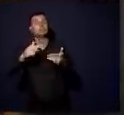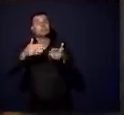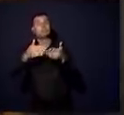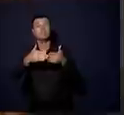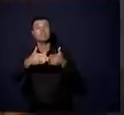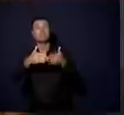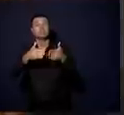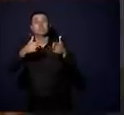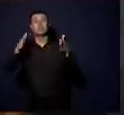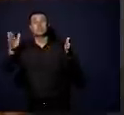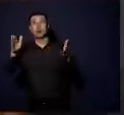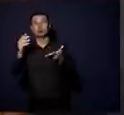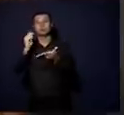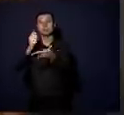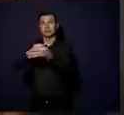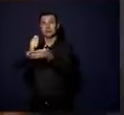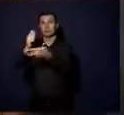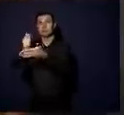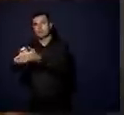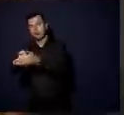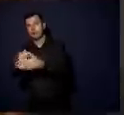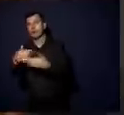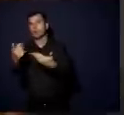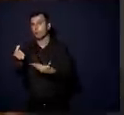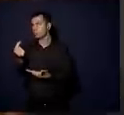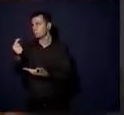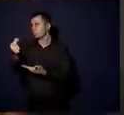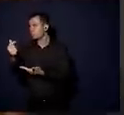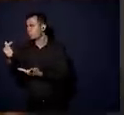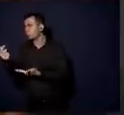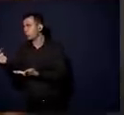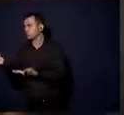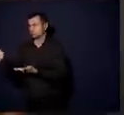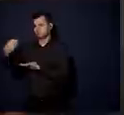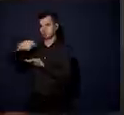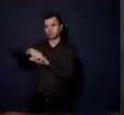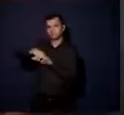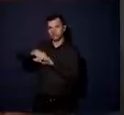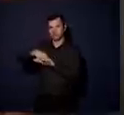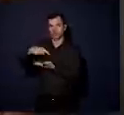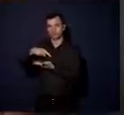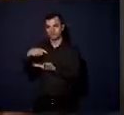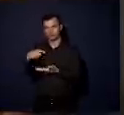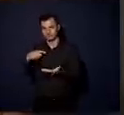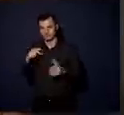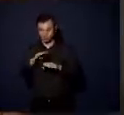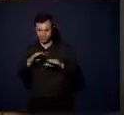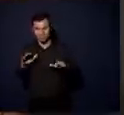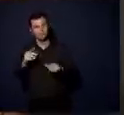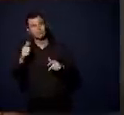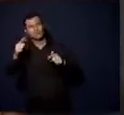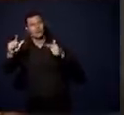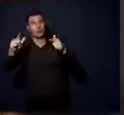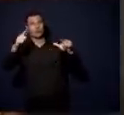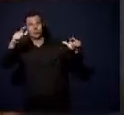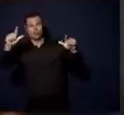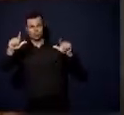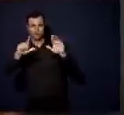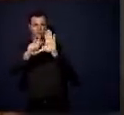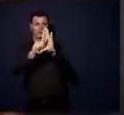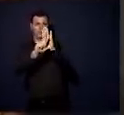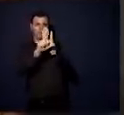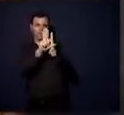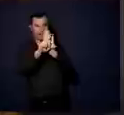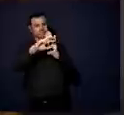com as despesas e nem só com as receitas então a gente acreditamos muito a gente tem a lei de